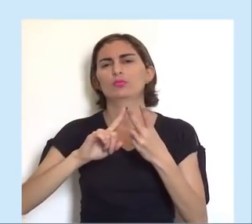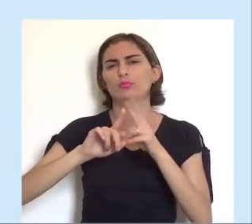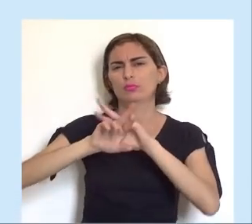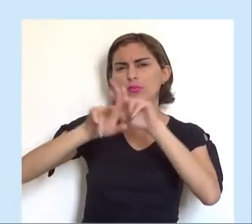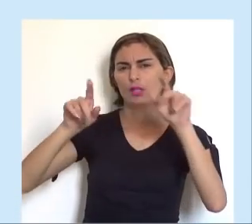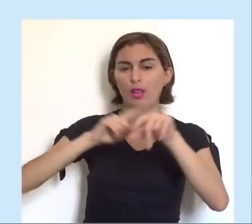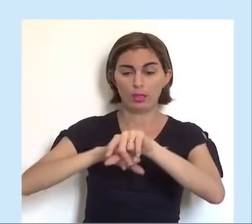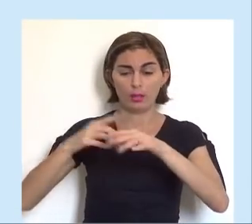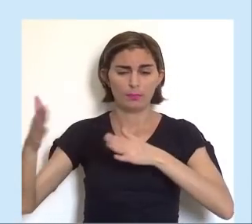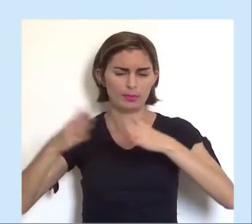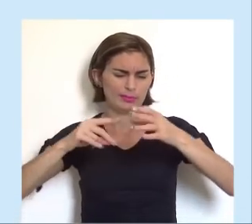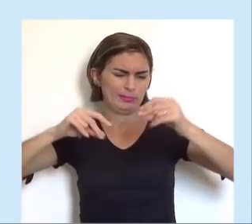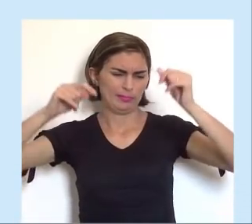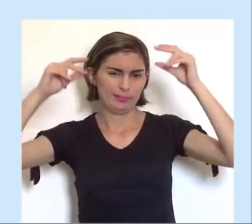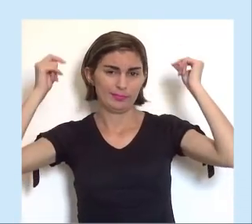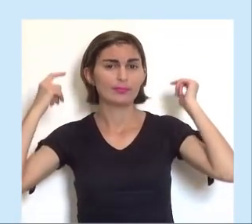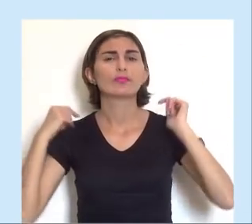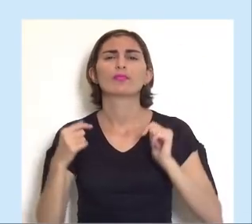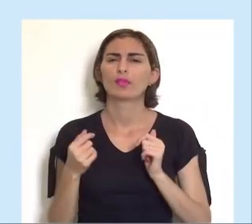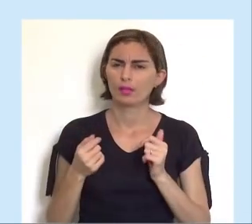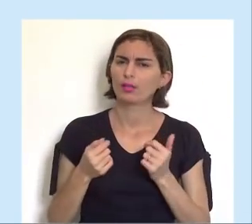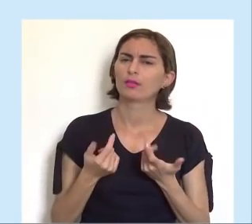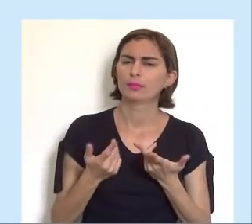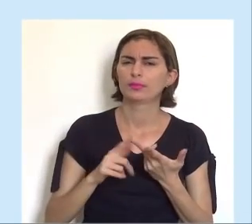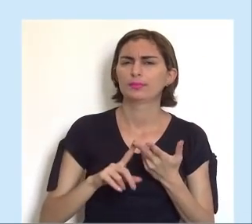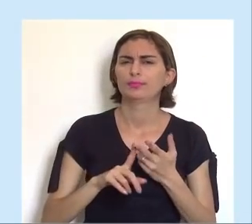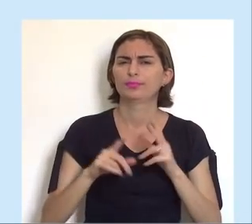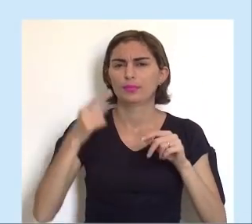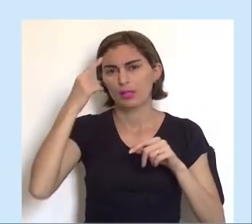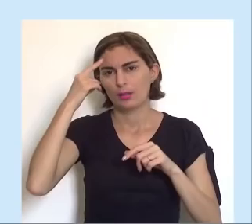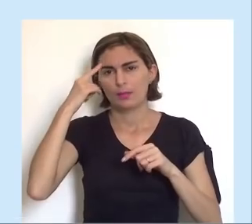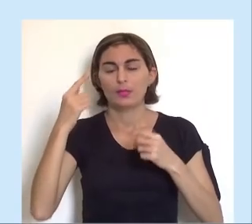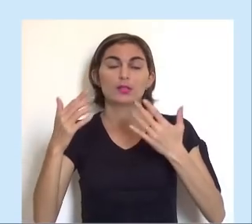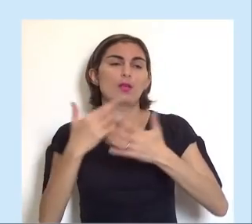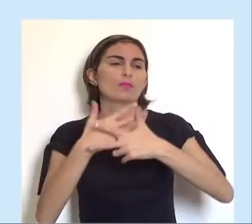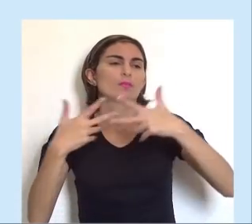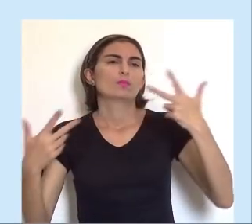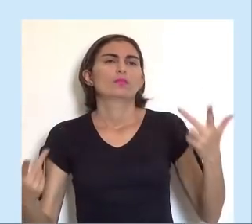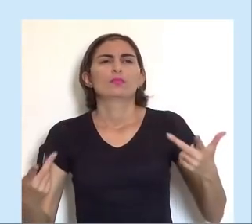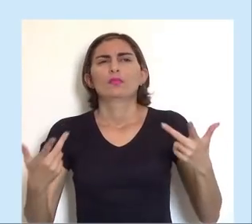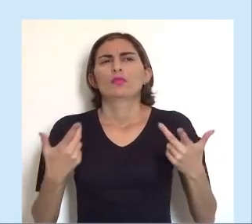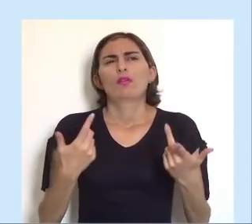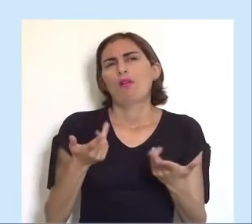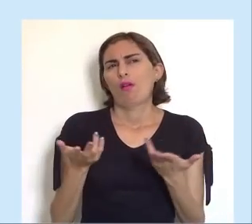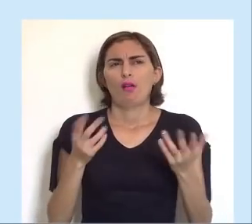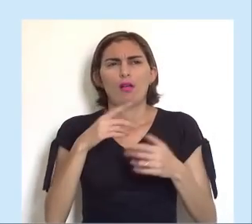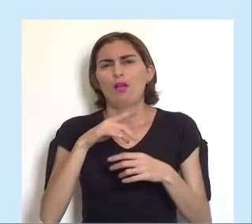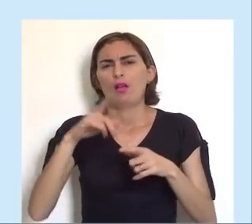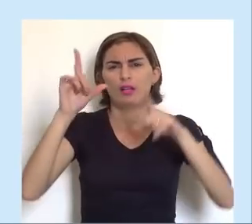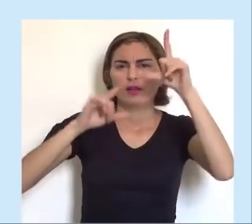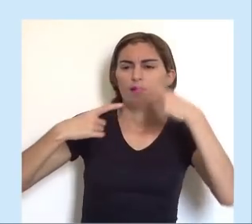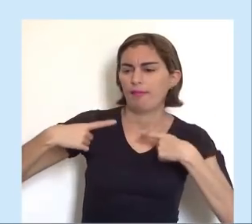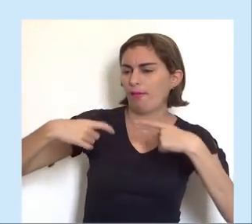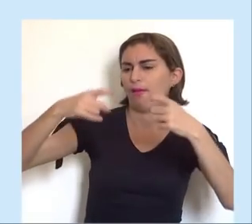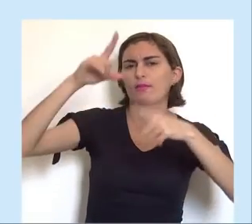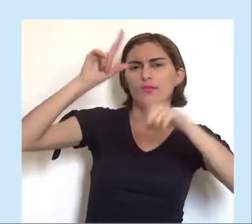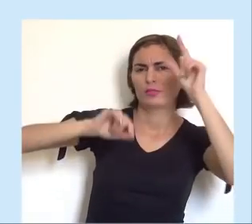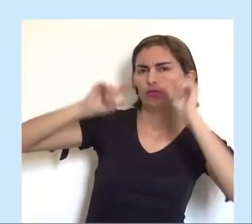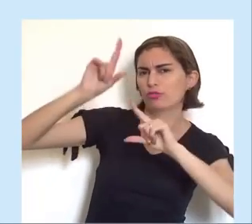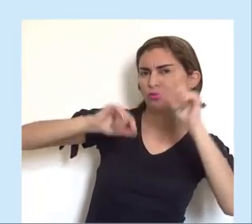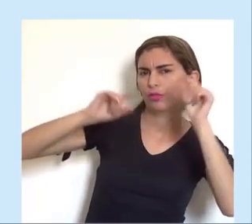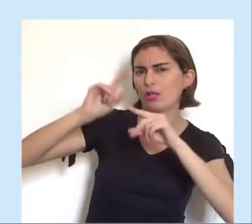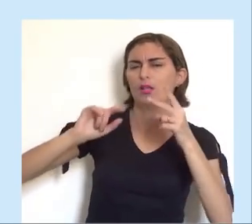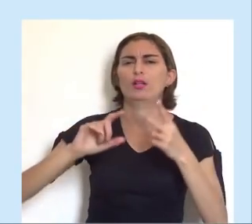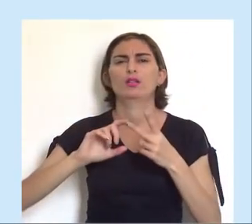em tempos muito loucos. Futuro, por exemplo, pode pensar em algo a lá Star Wars ou Guerra nas